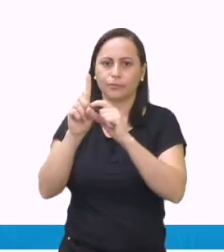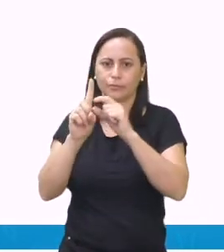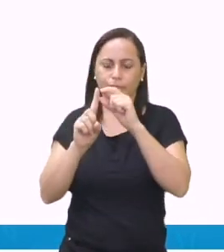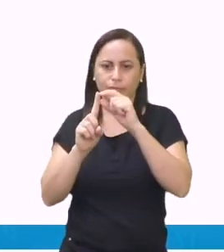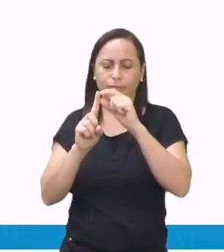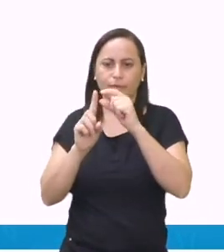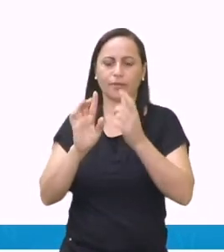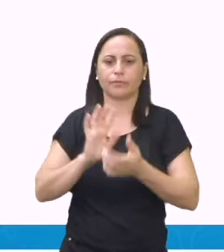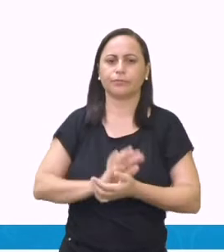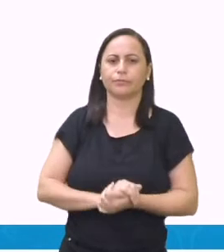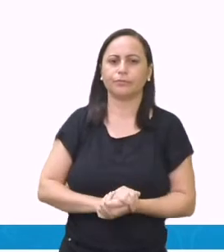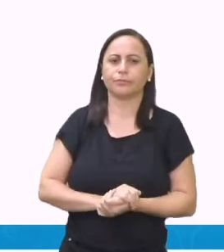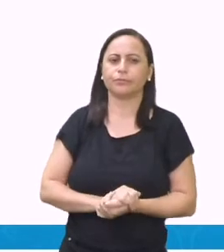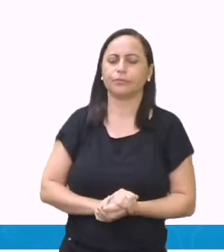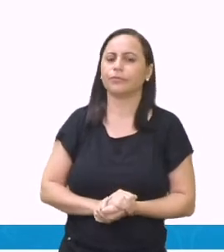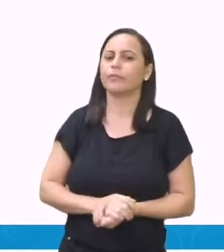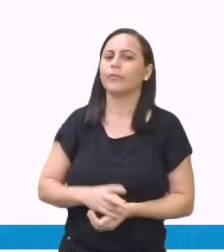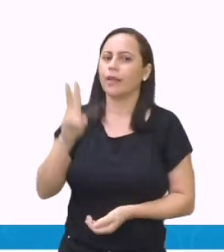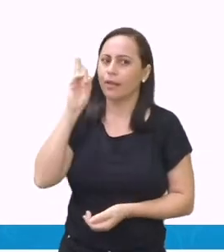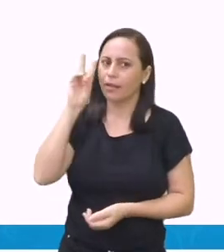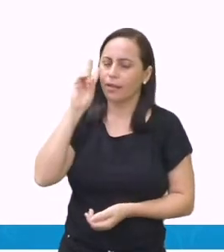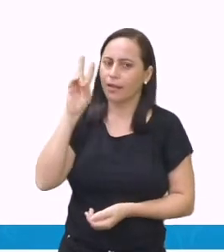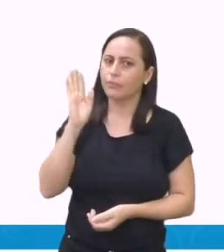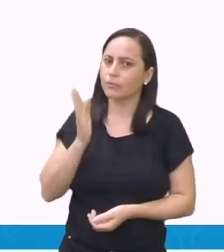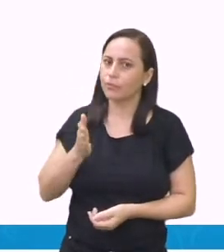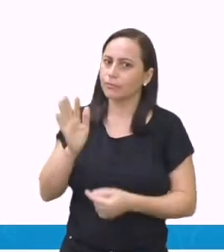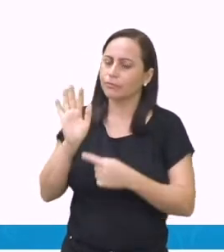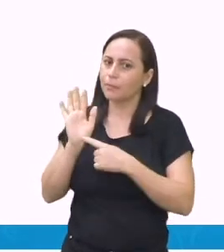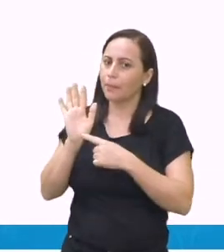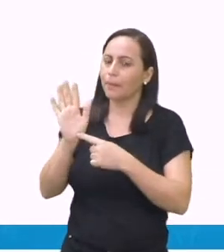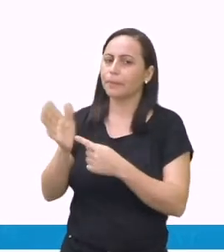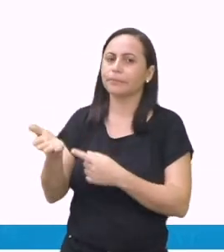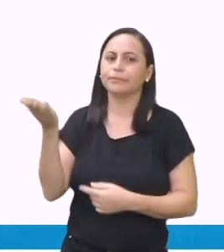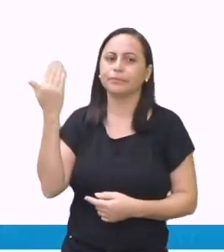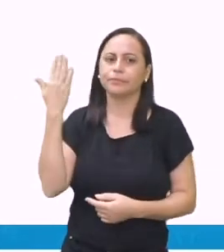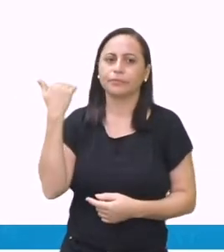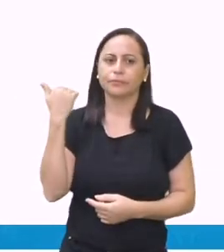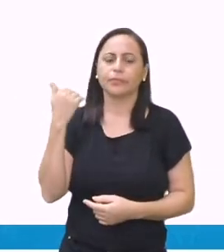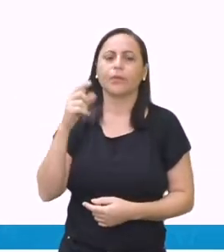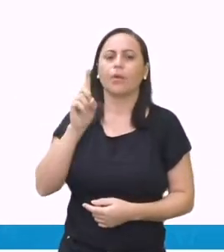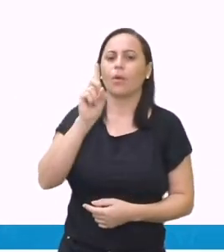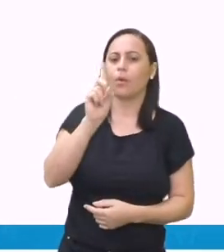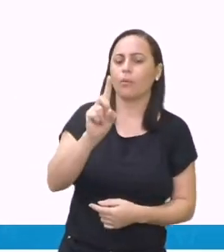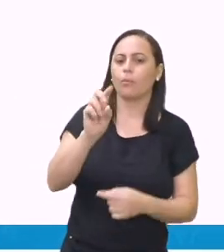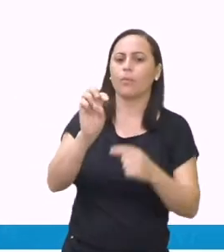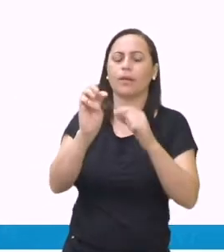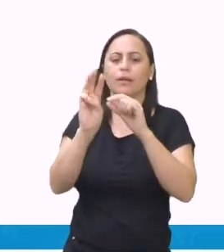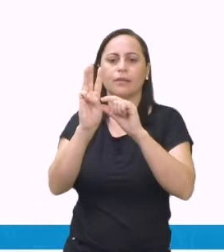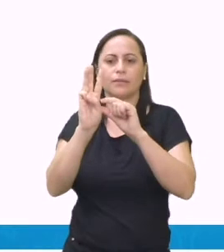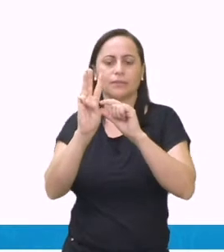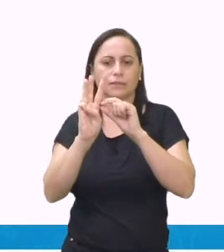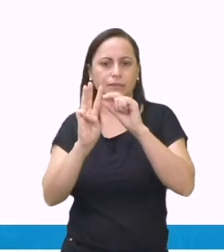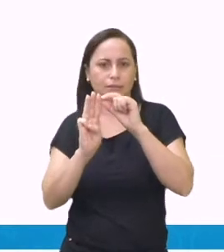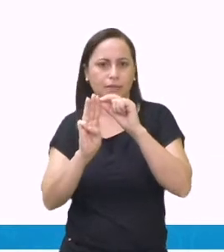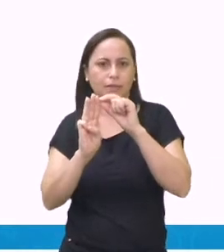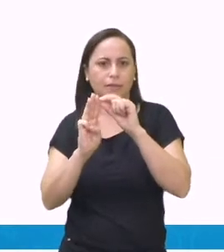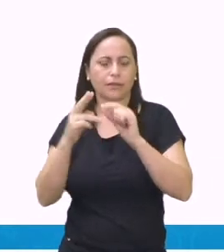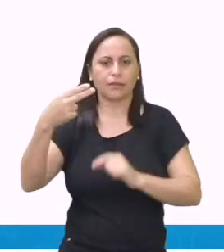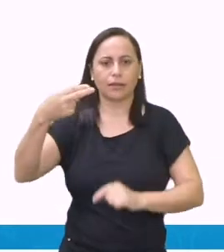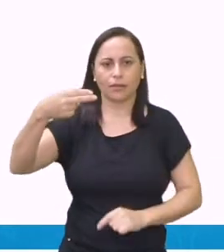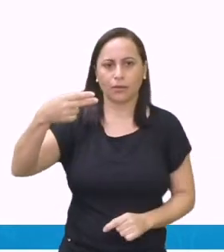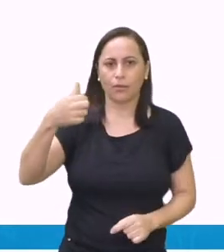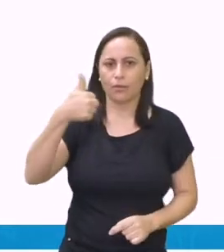ordem da centena? Ele possui 3 números. Veja só, uma centena. Eu posso colocar um